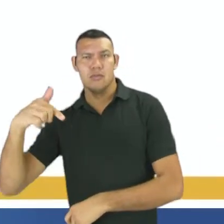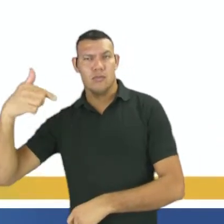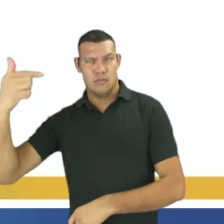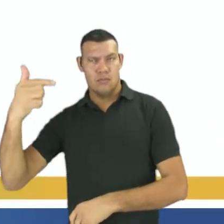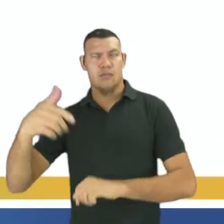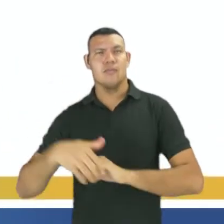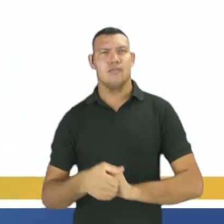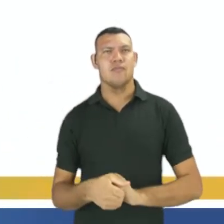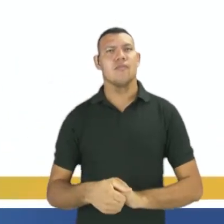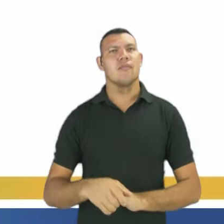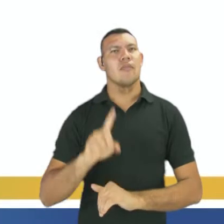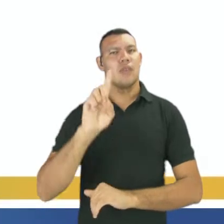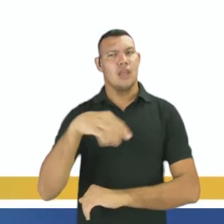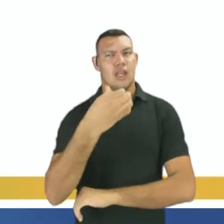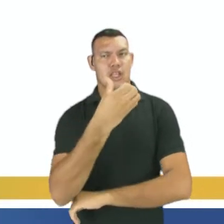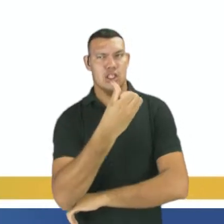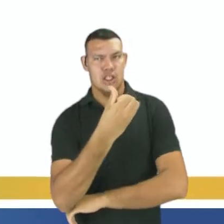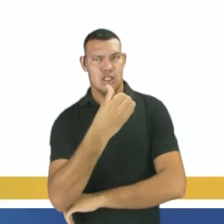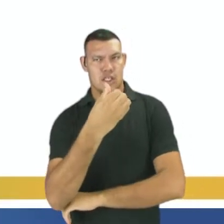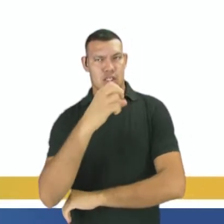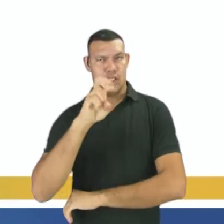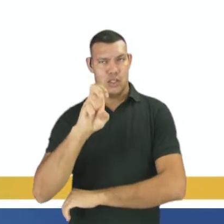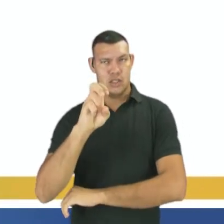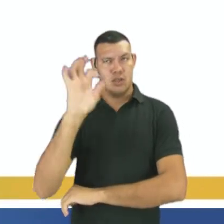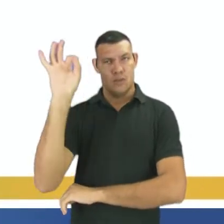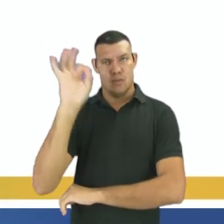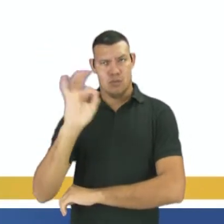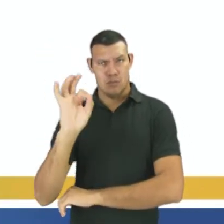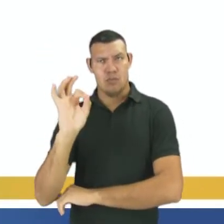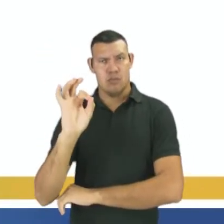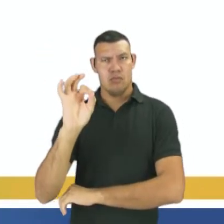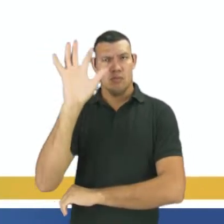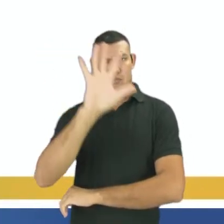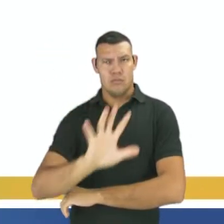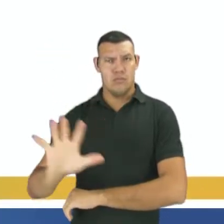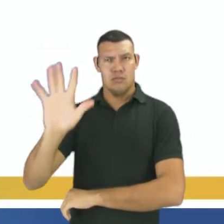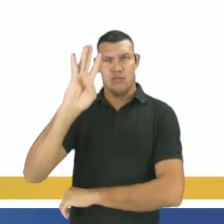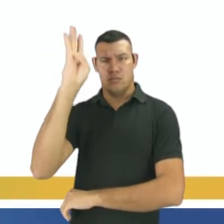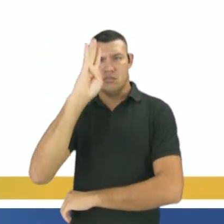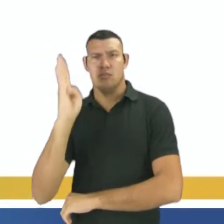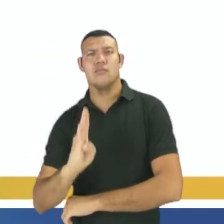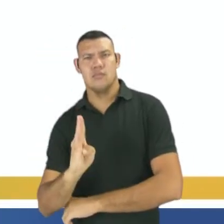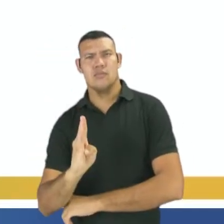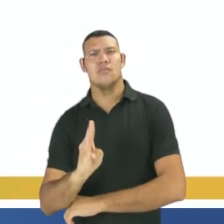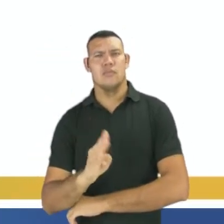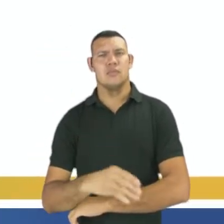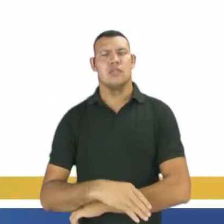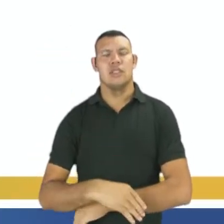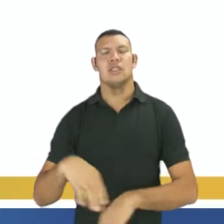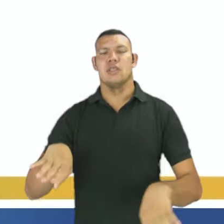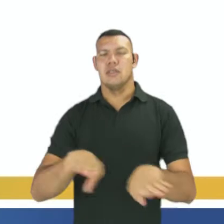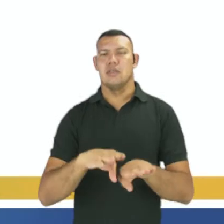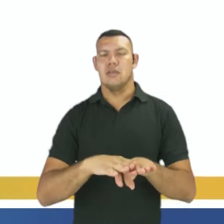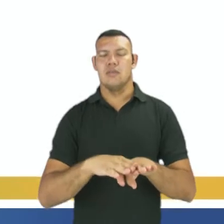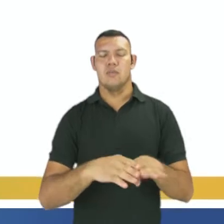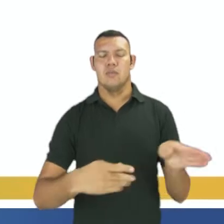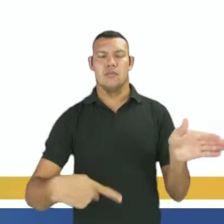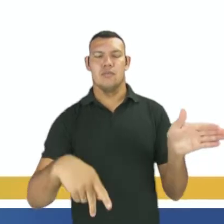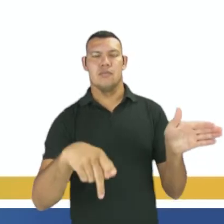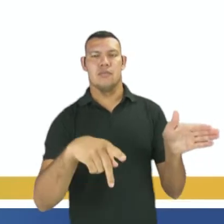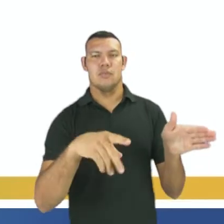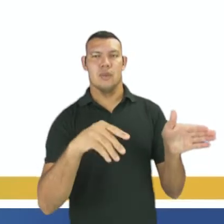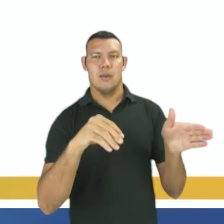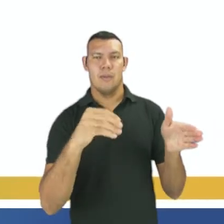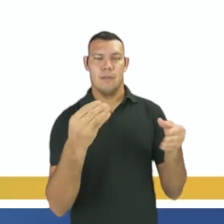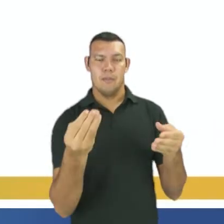ocupando as cerca de sessenta e cinco porcento todo território brasileiro né além do espaço de mais de nove países né quando quando